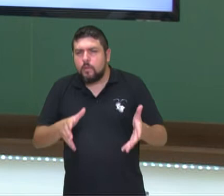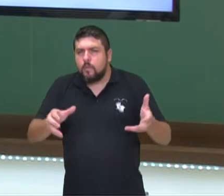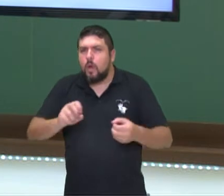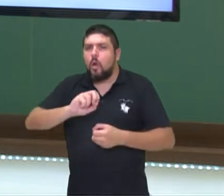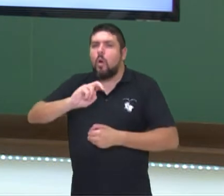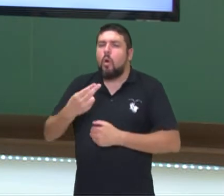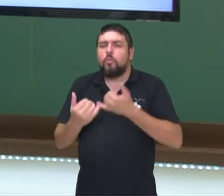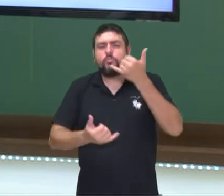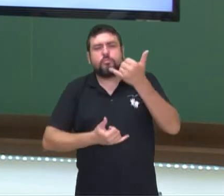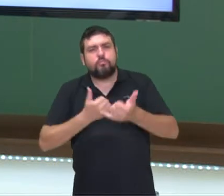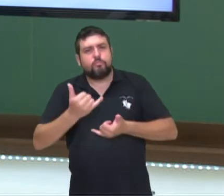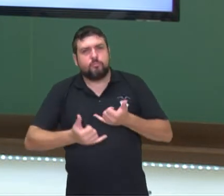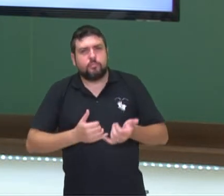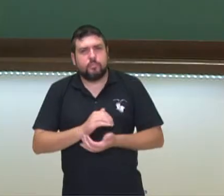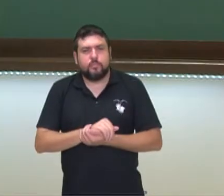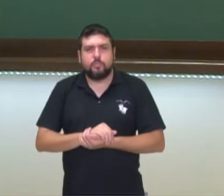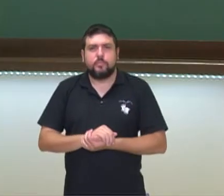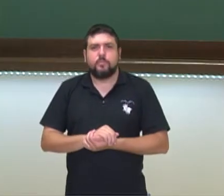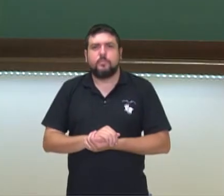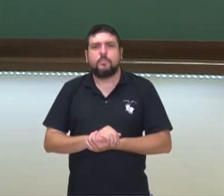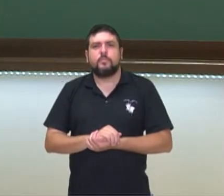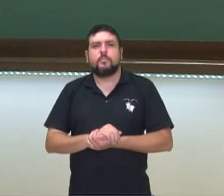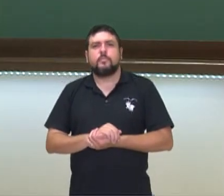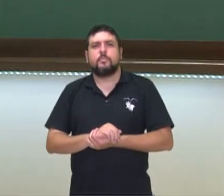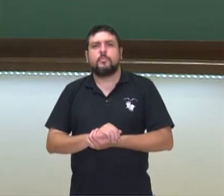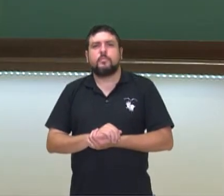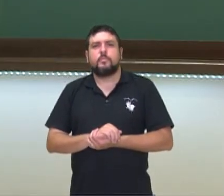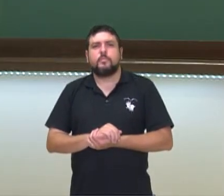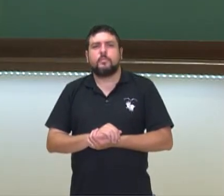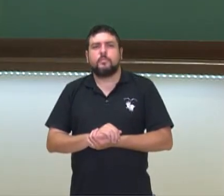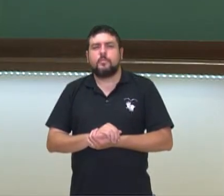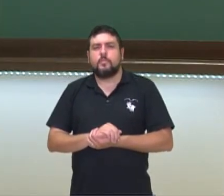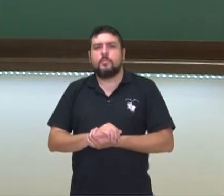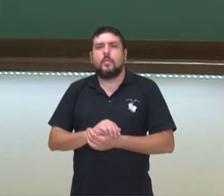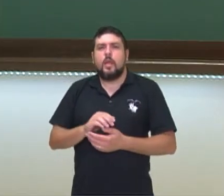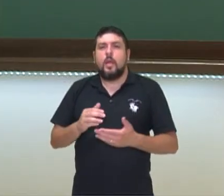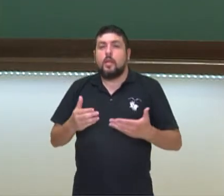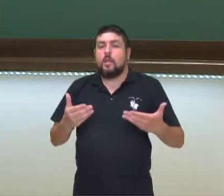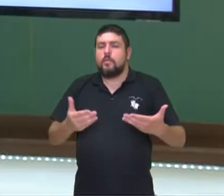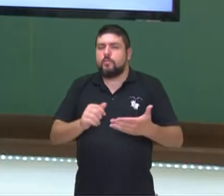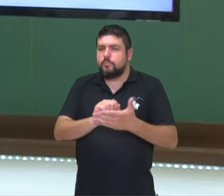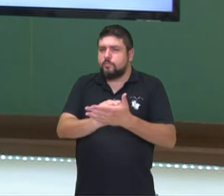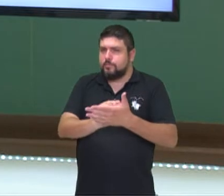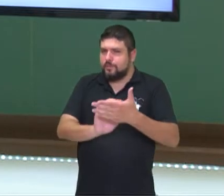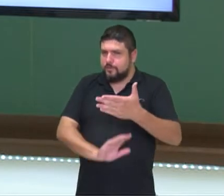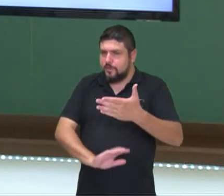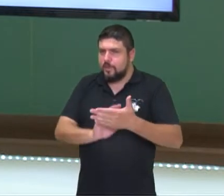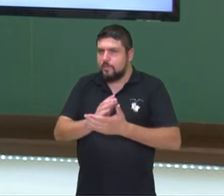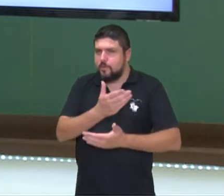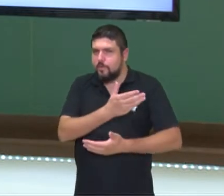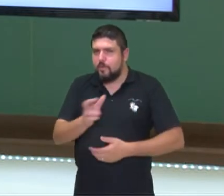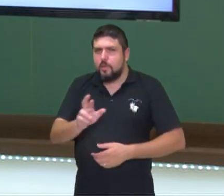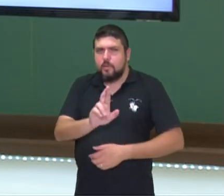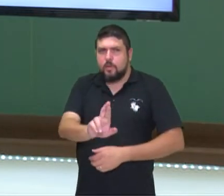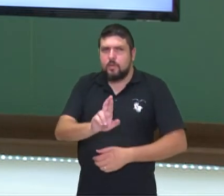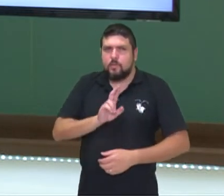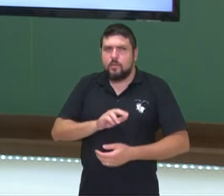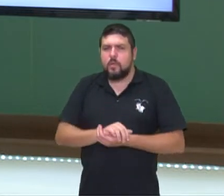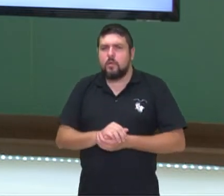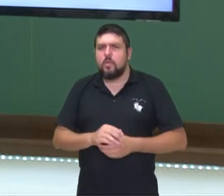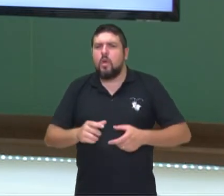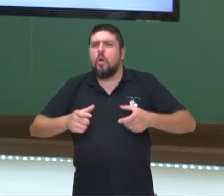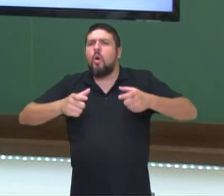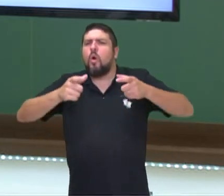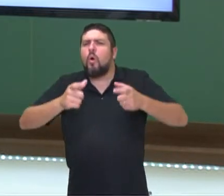ou entreter os ouvintes. E depois disso, nós temos um exercício para você, responde aí. Em que áreas da